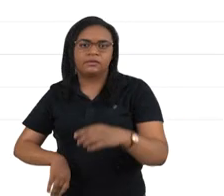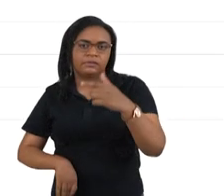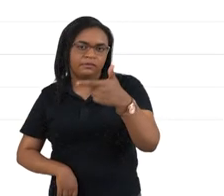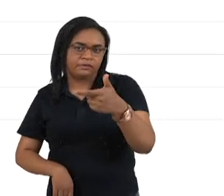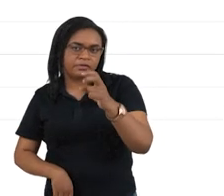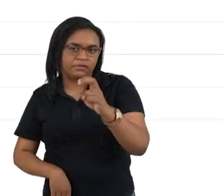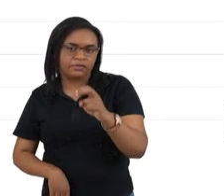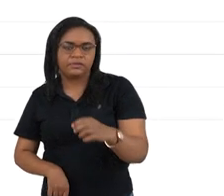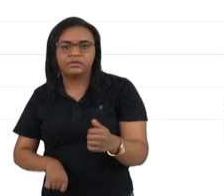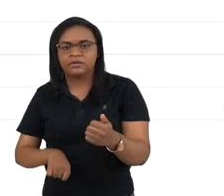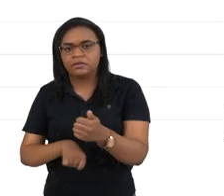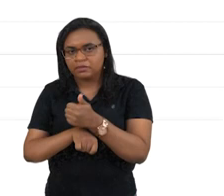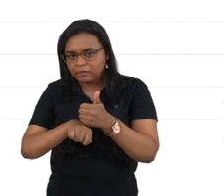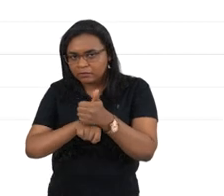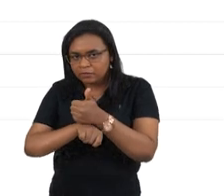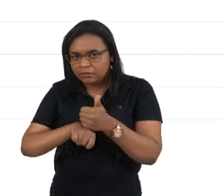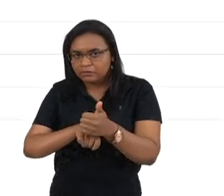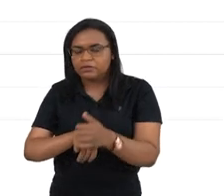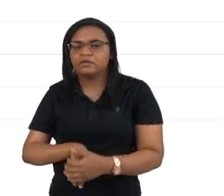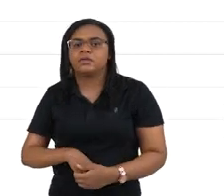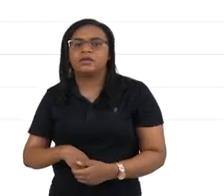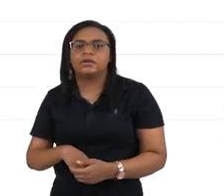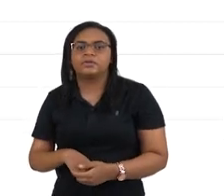ó, operários.